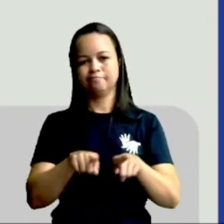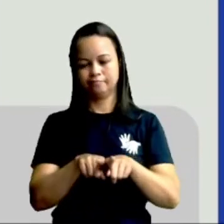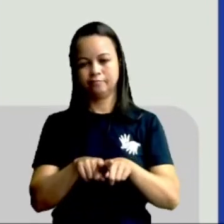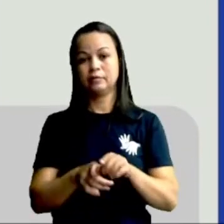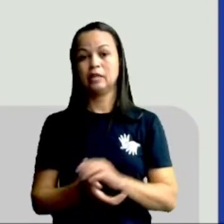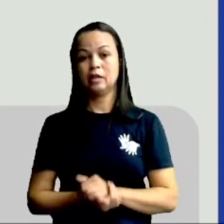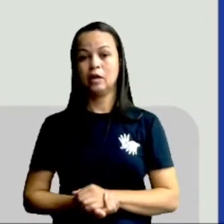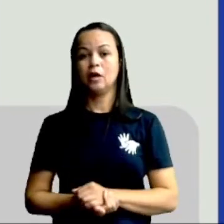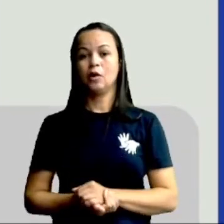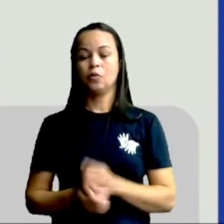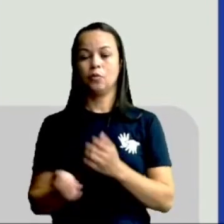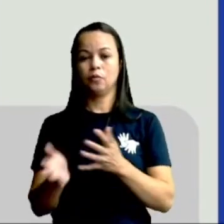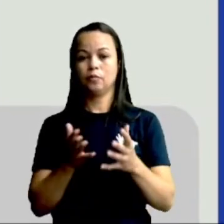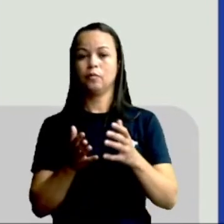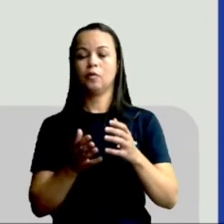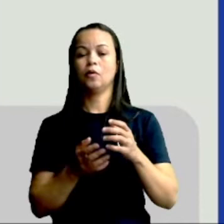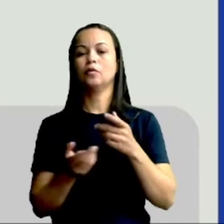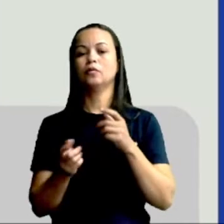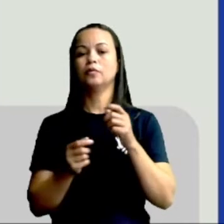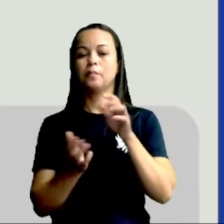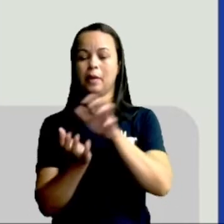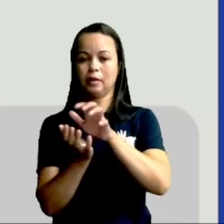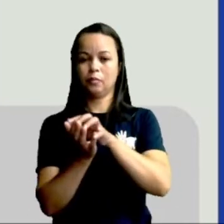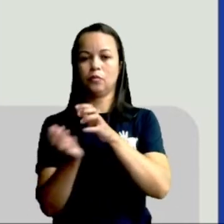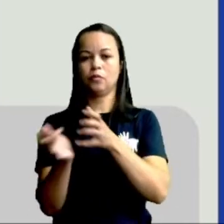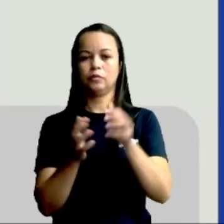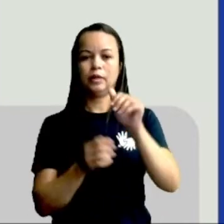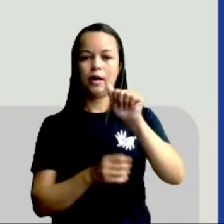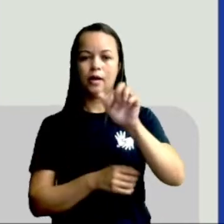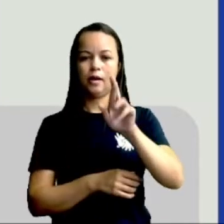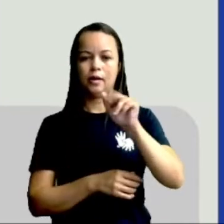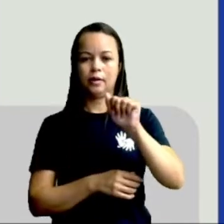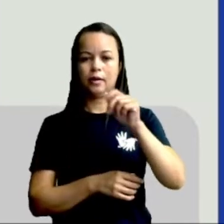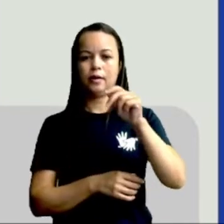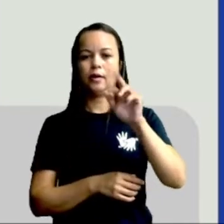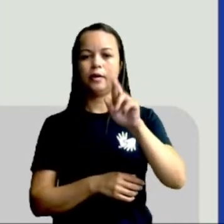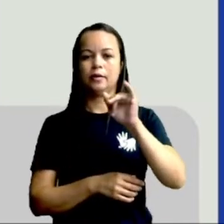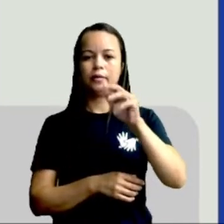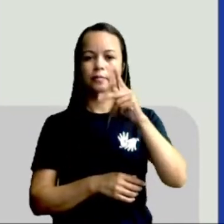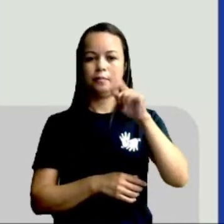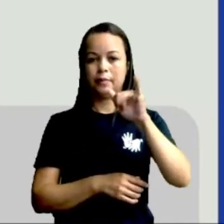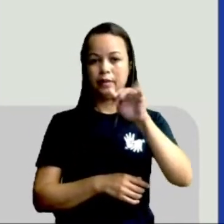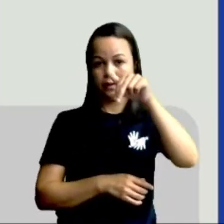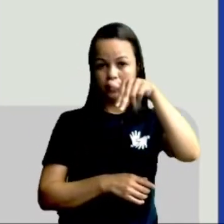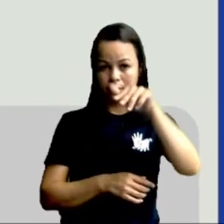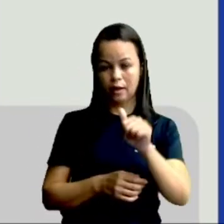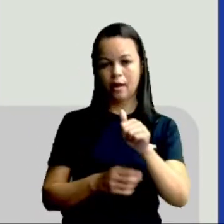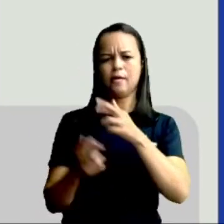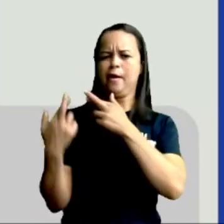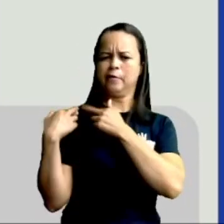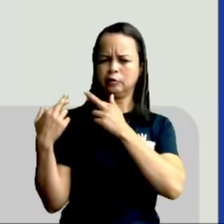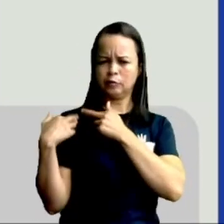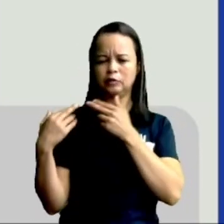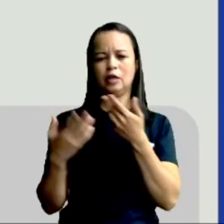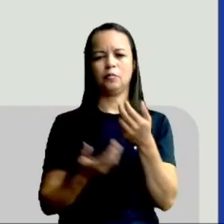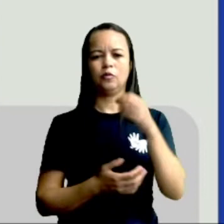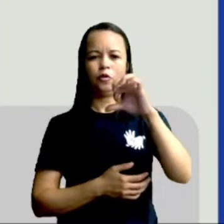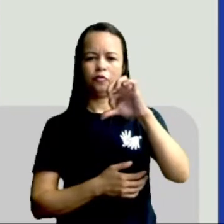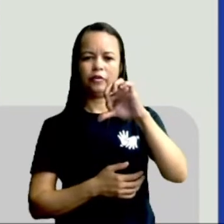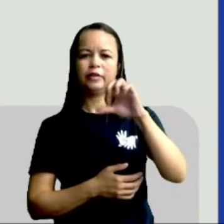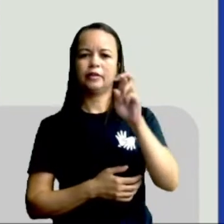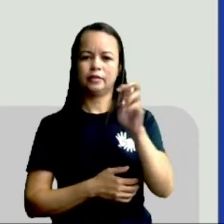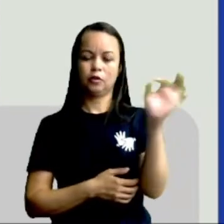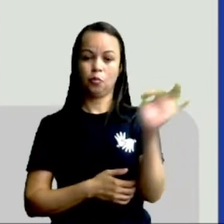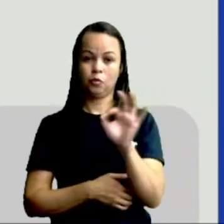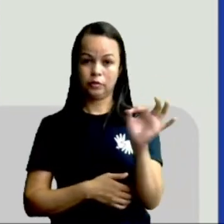O Polo Gesseiro de Araripina, em Pernambuco, é o mais importante do país, responsável por